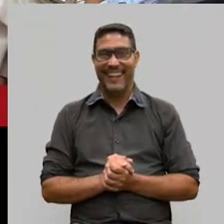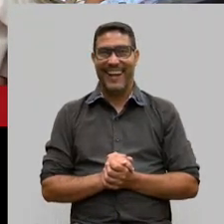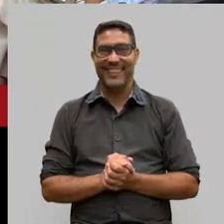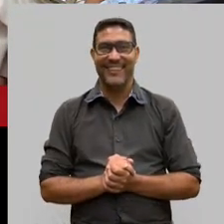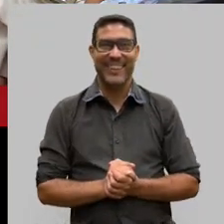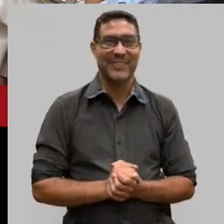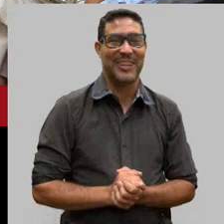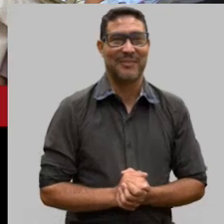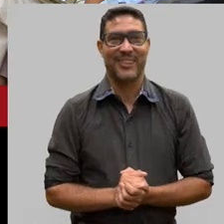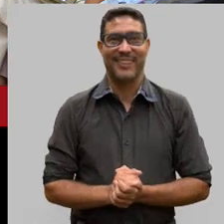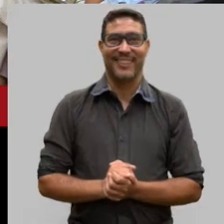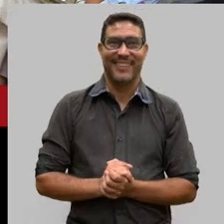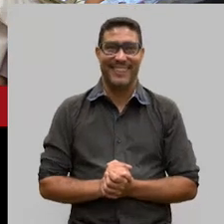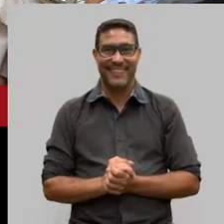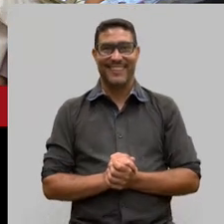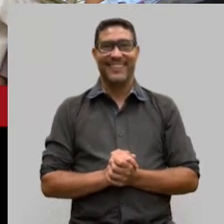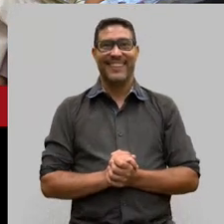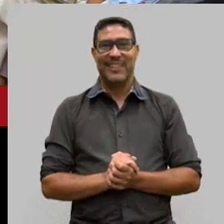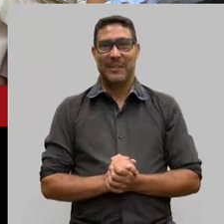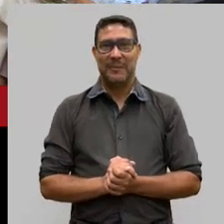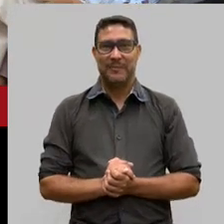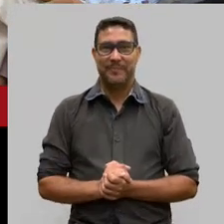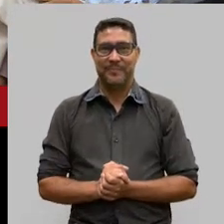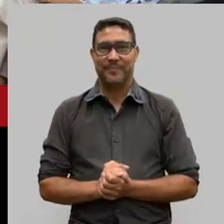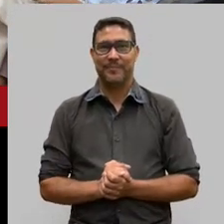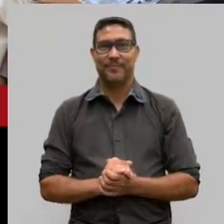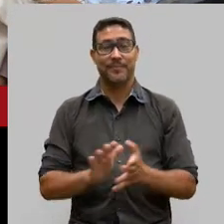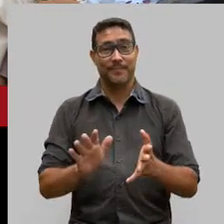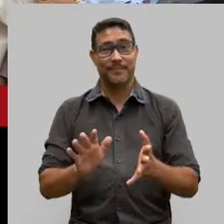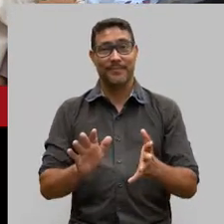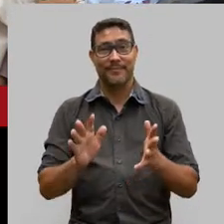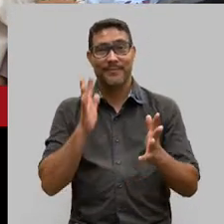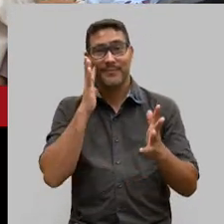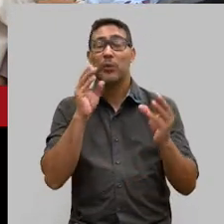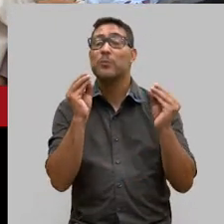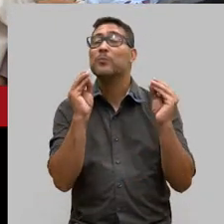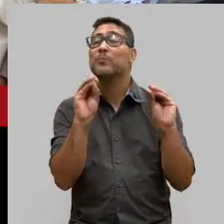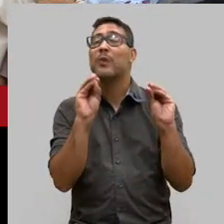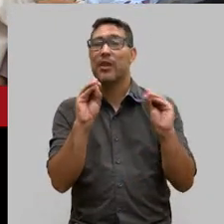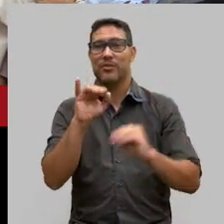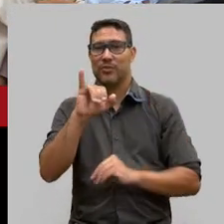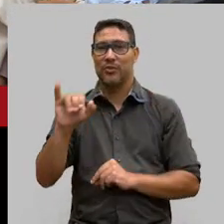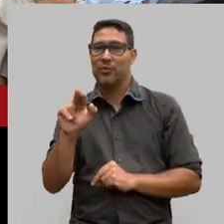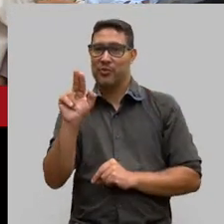quero Lembro sim um beijo